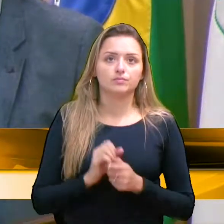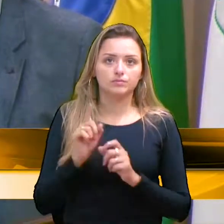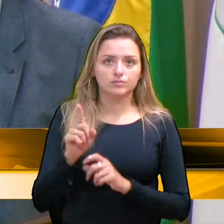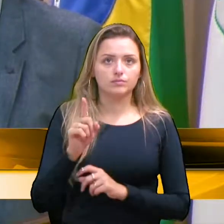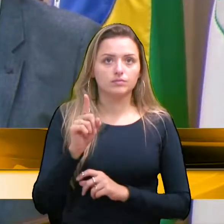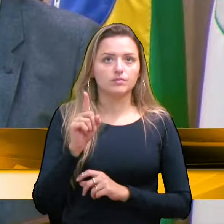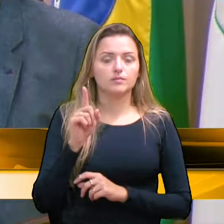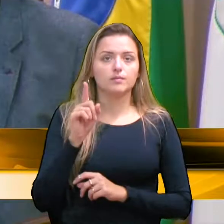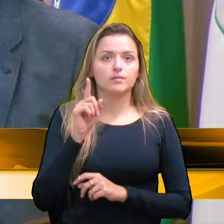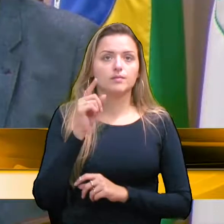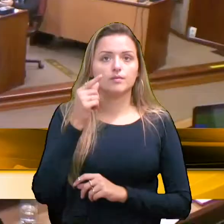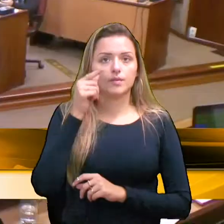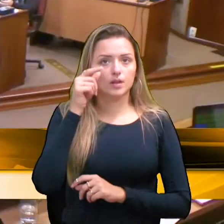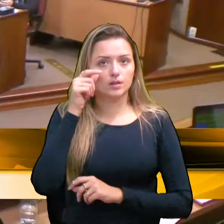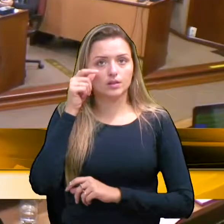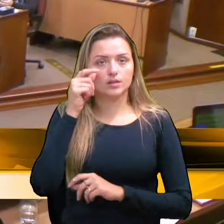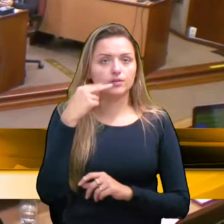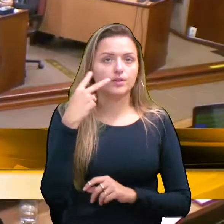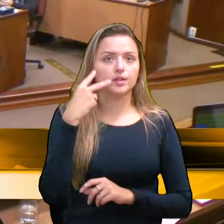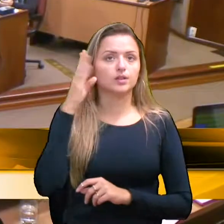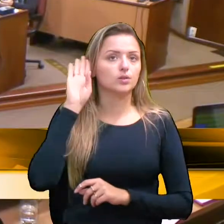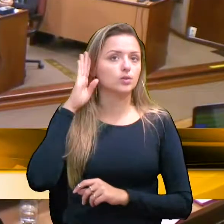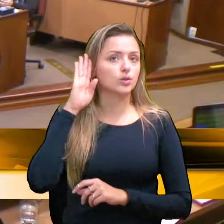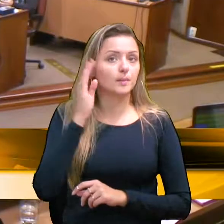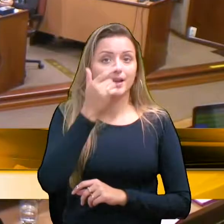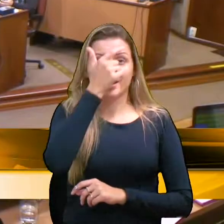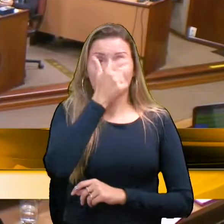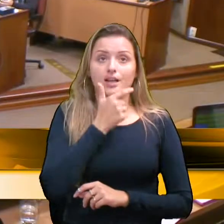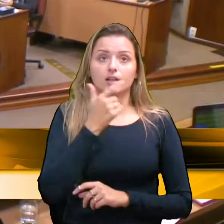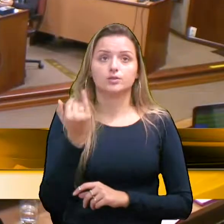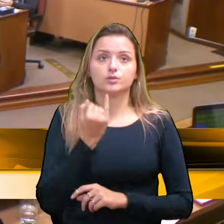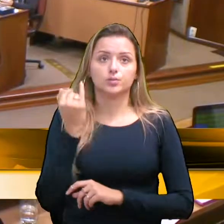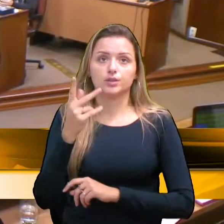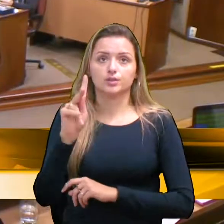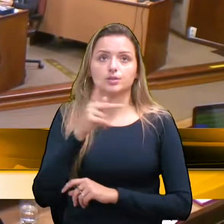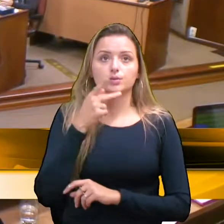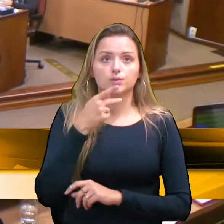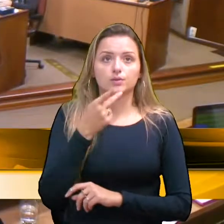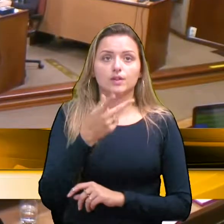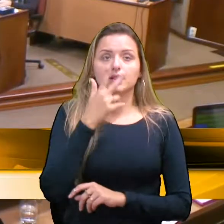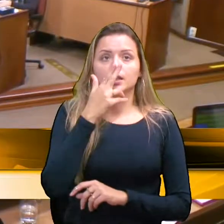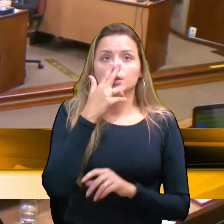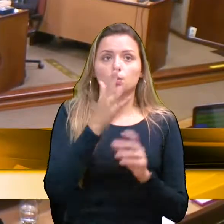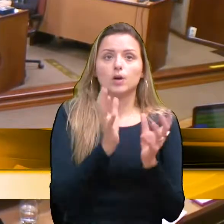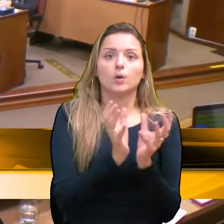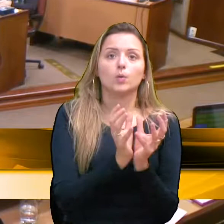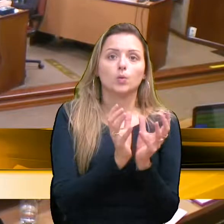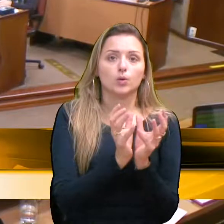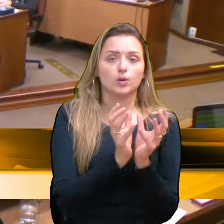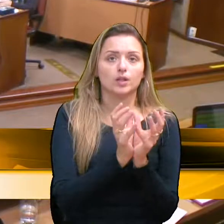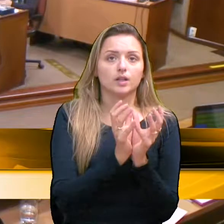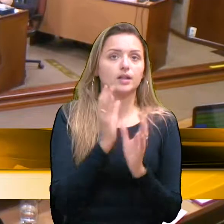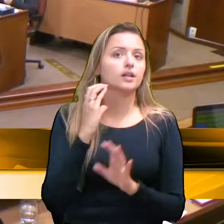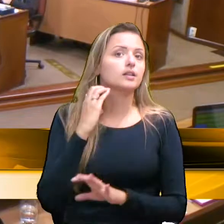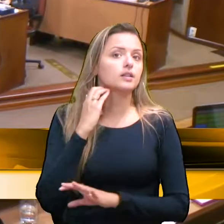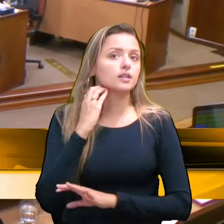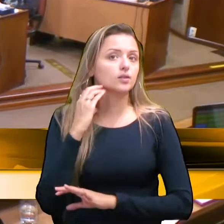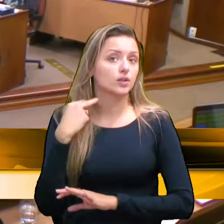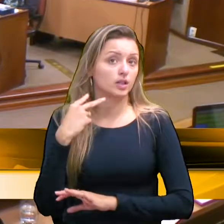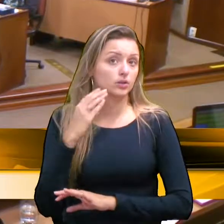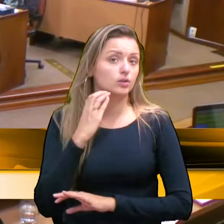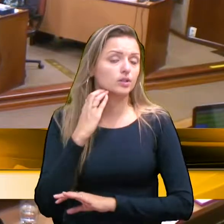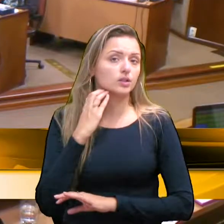Vereador Tomé, eu acho importante a sua colocação, bem como do colega Daneluz. Eu só gostaria de dar uma